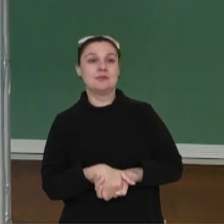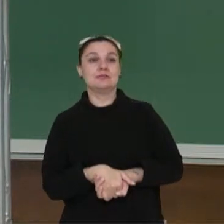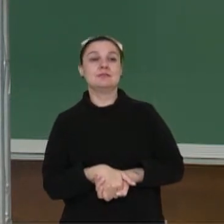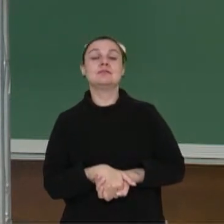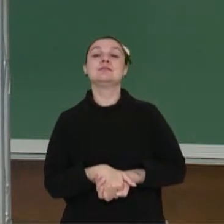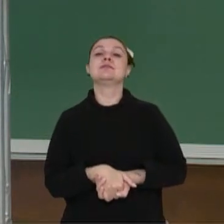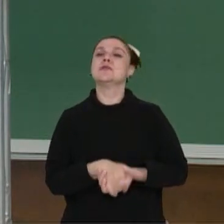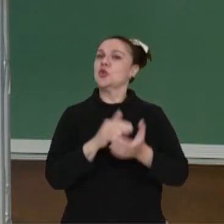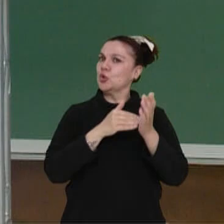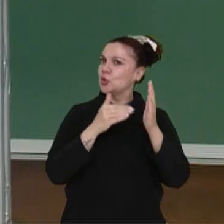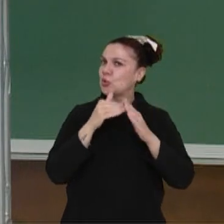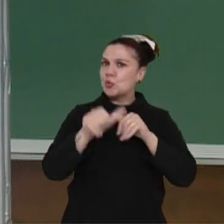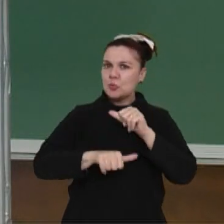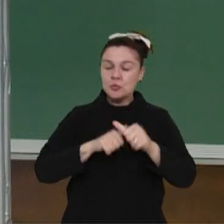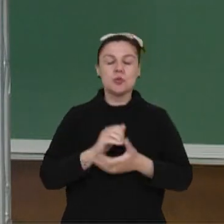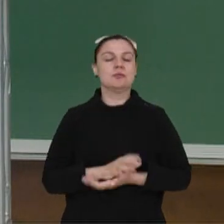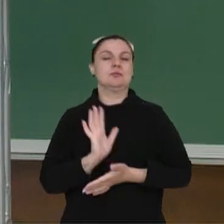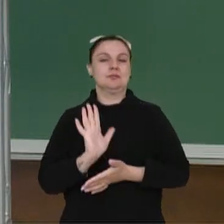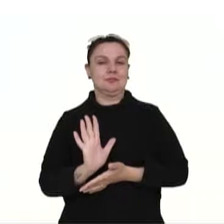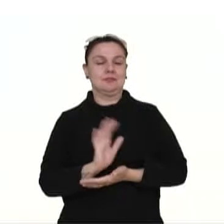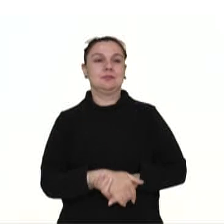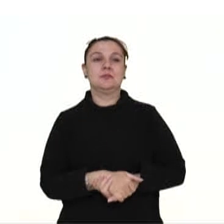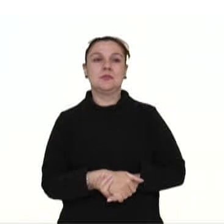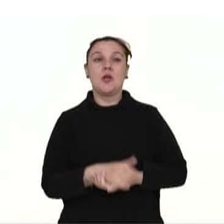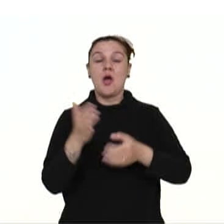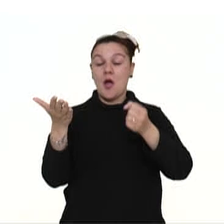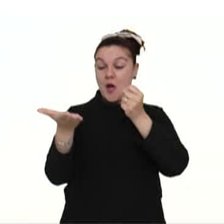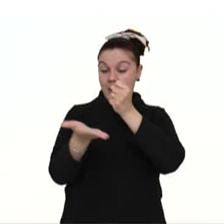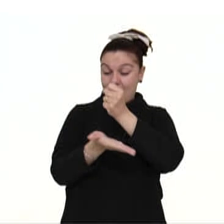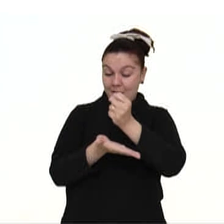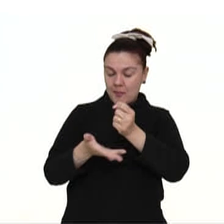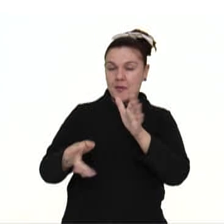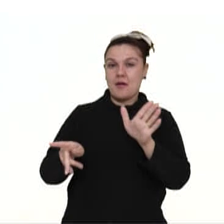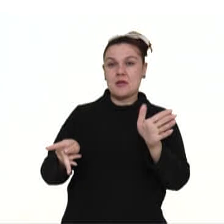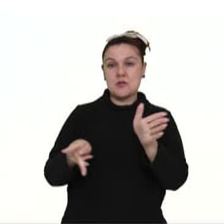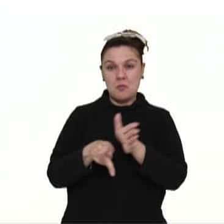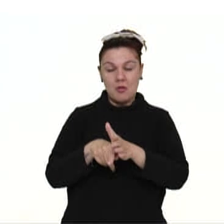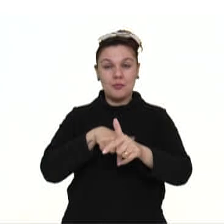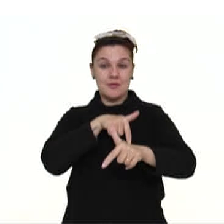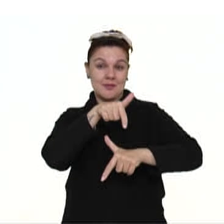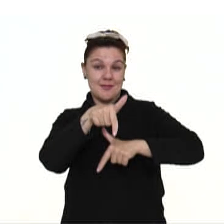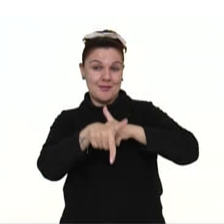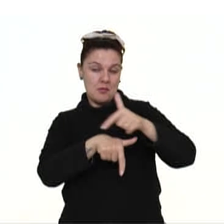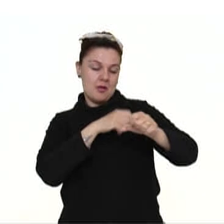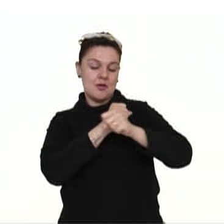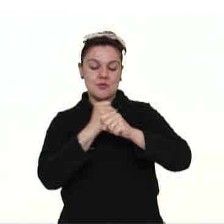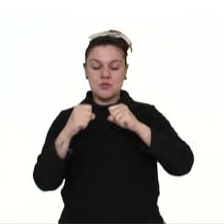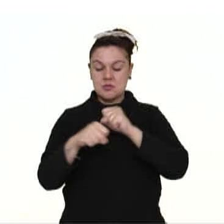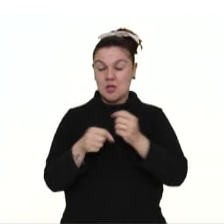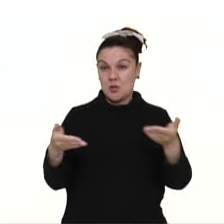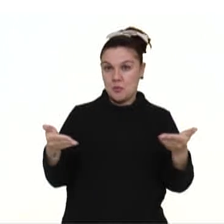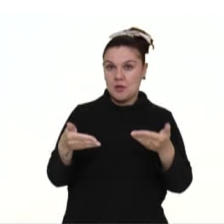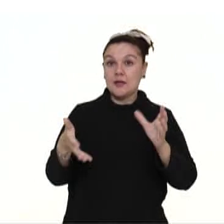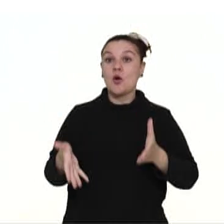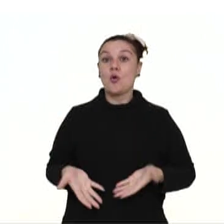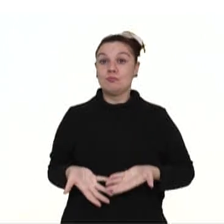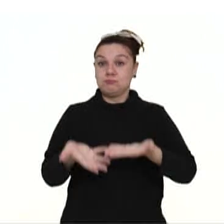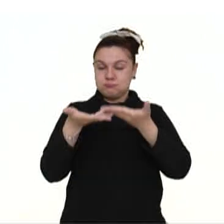aí tudo mudou. Vamos ver isso. As bases do trabalho na sociedade moderna. Com a emergência do